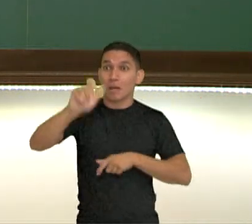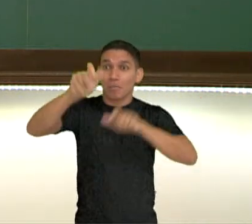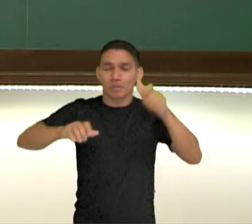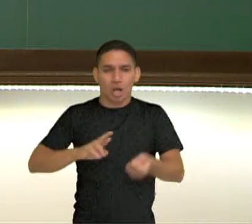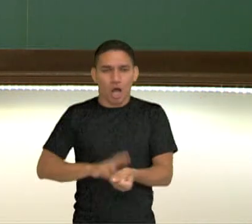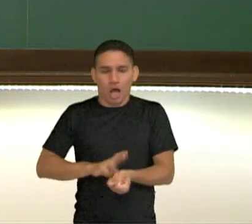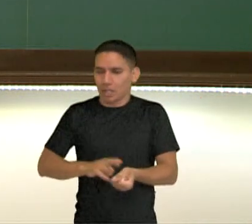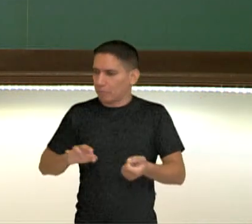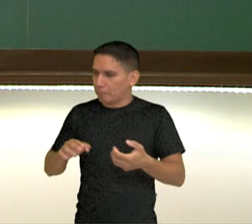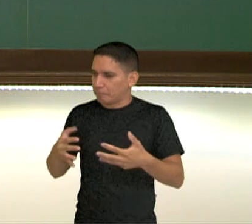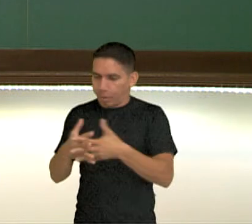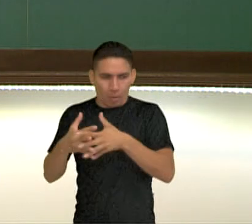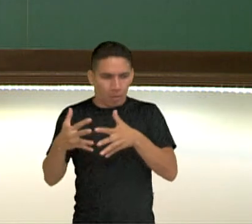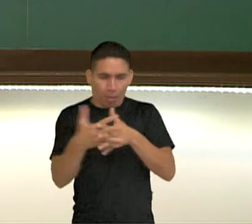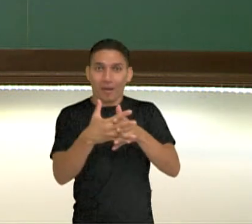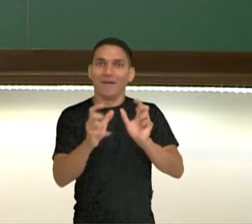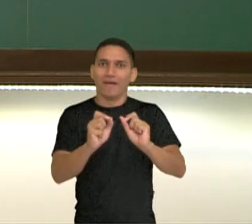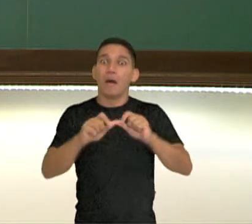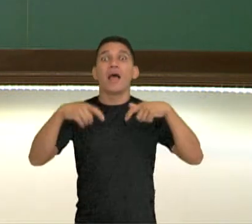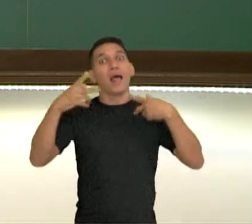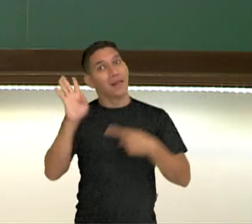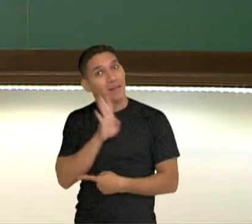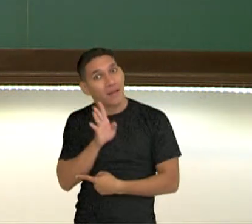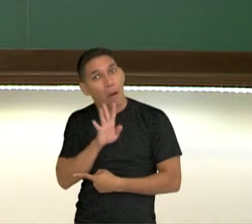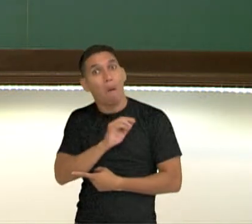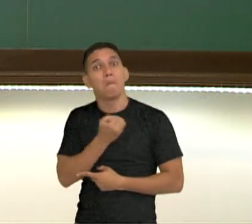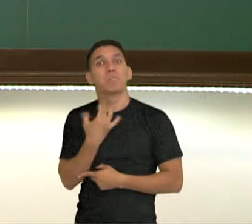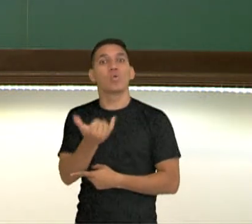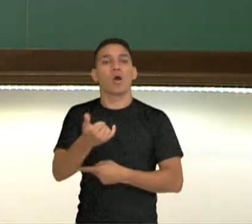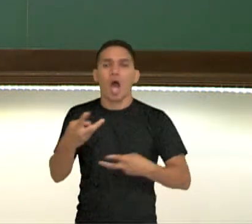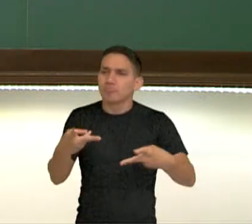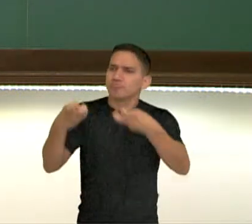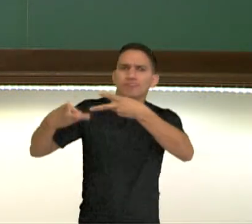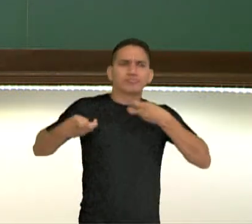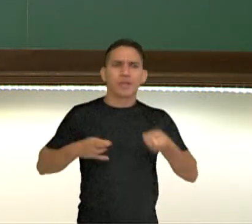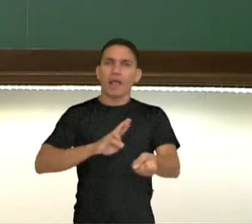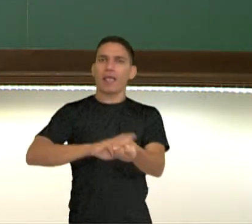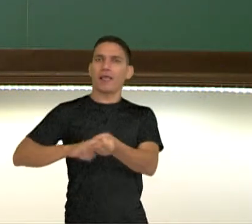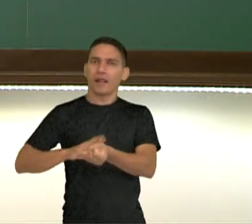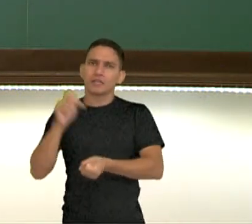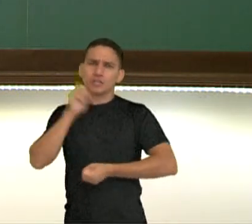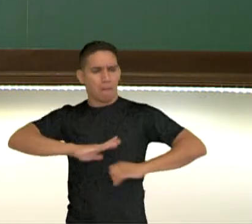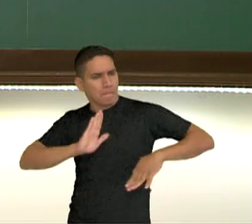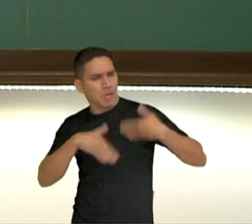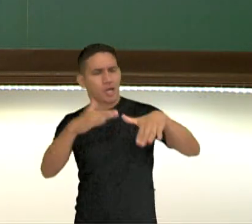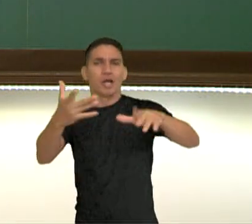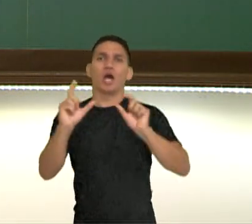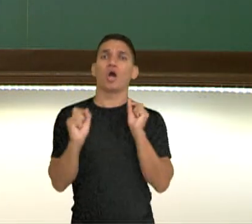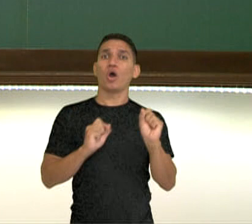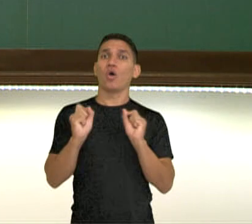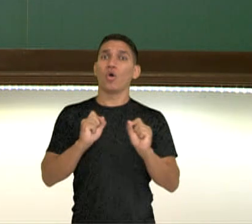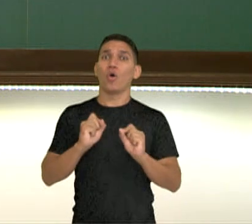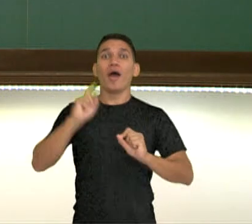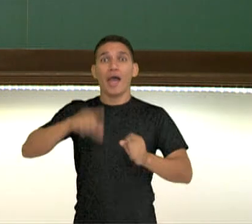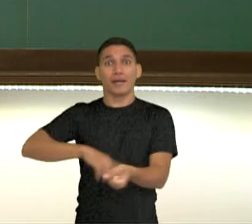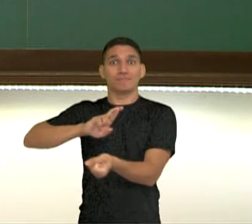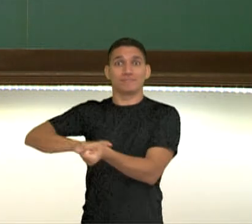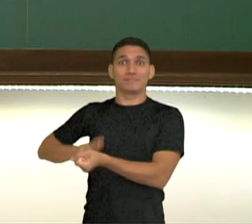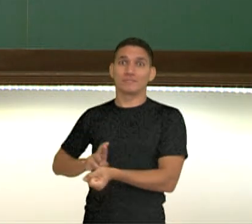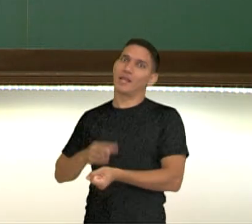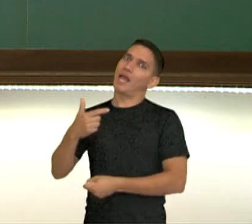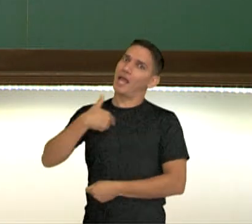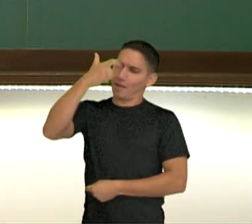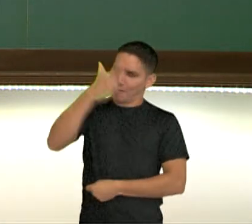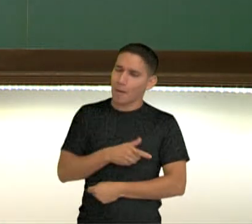problema com o ritmo é legal para trabalhar a percepção rítmica desenvolver a sua capacidade de trabalhar o ritmo